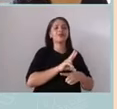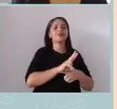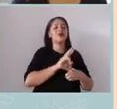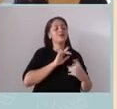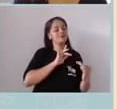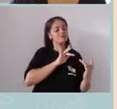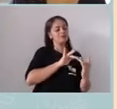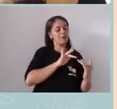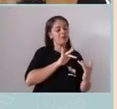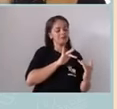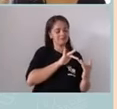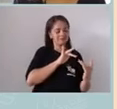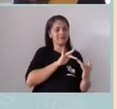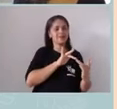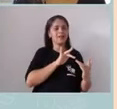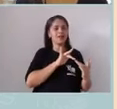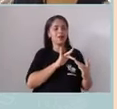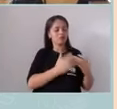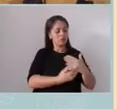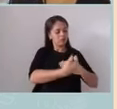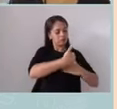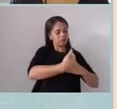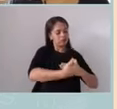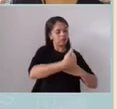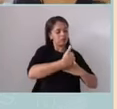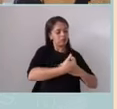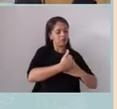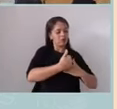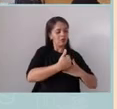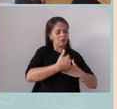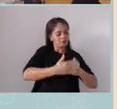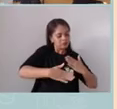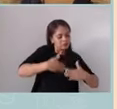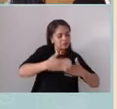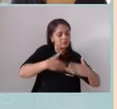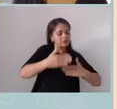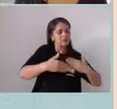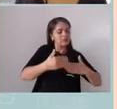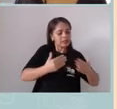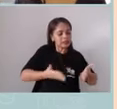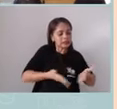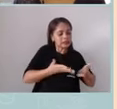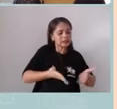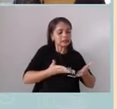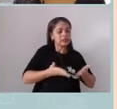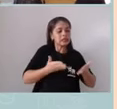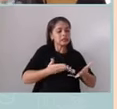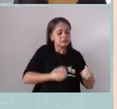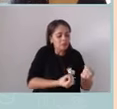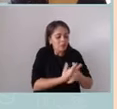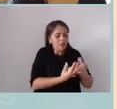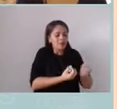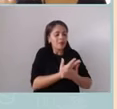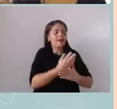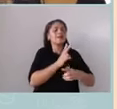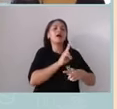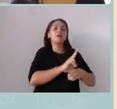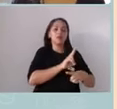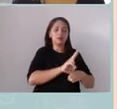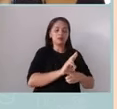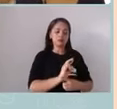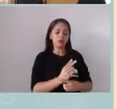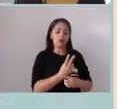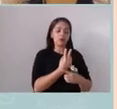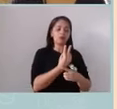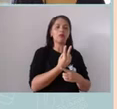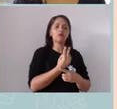contato com o invasor de alguma forma e vai ser ativado para produzir os anticorpos. Ele tem que reconhecer esses